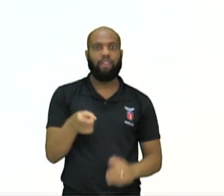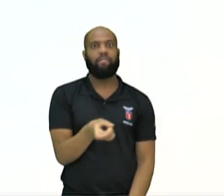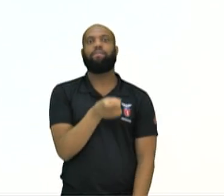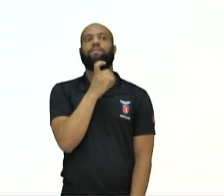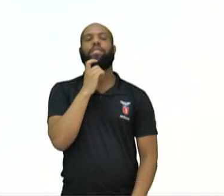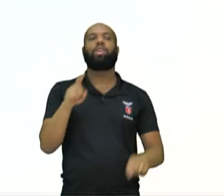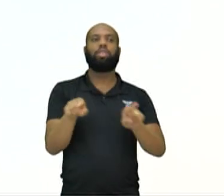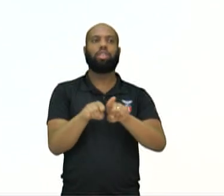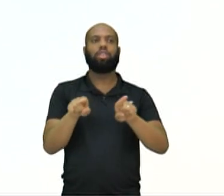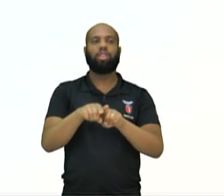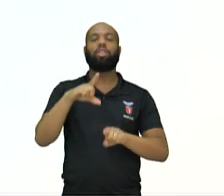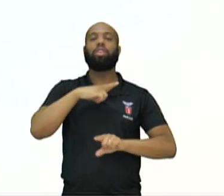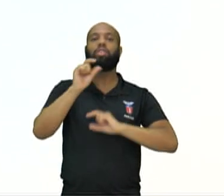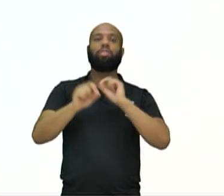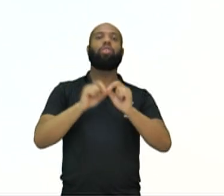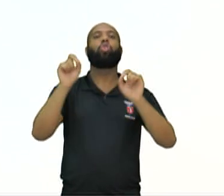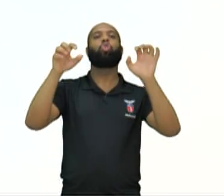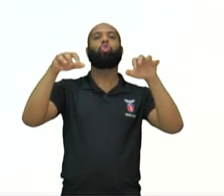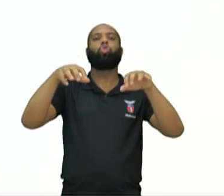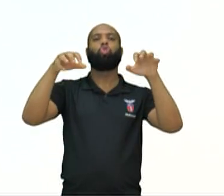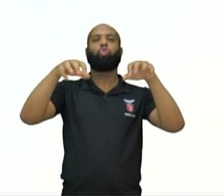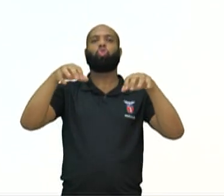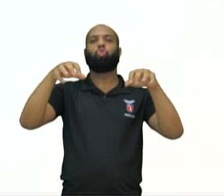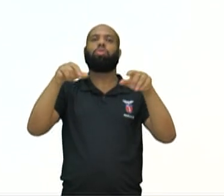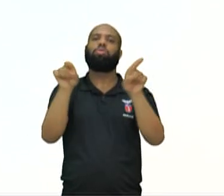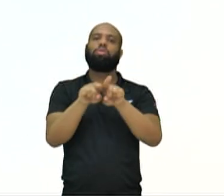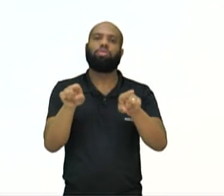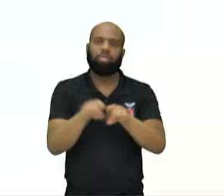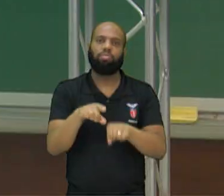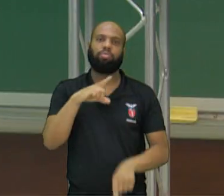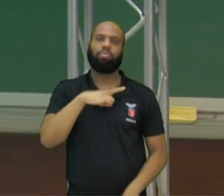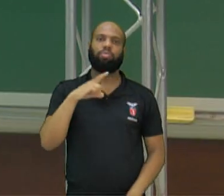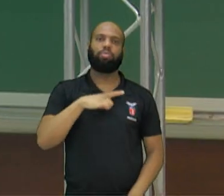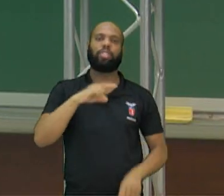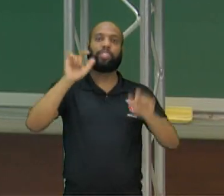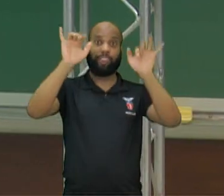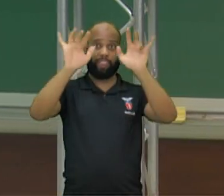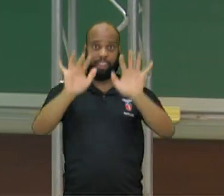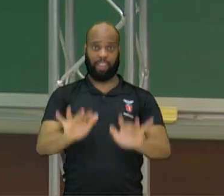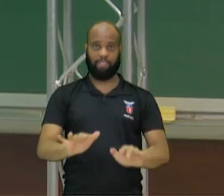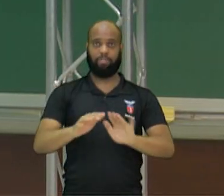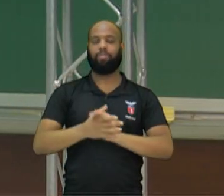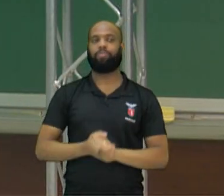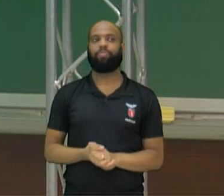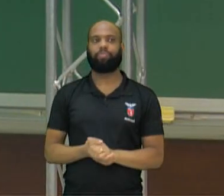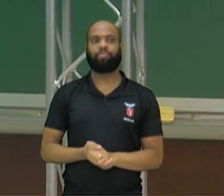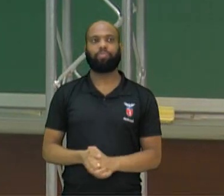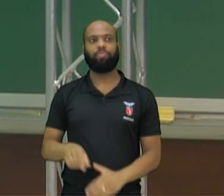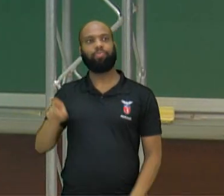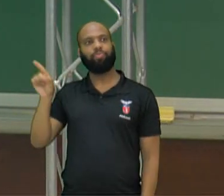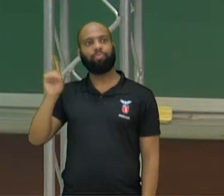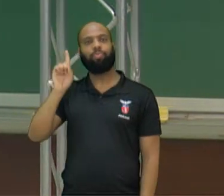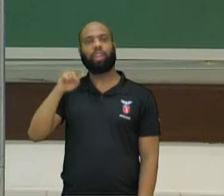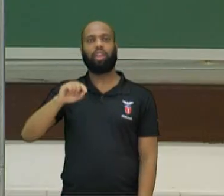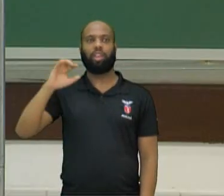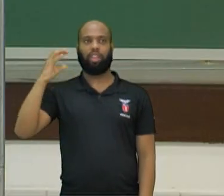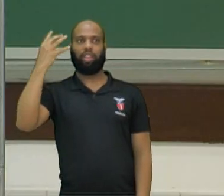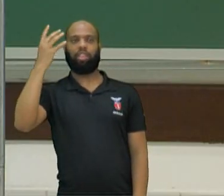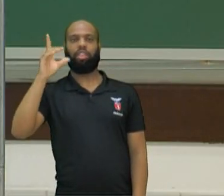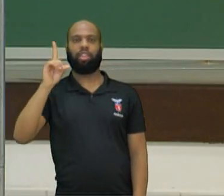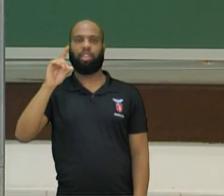de precipitação, que são ali que está relacionado à queda de neve. E aqui o clima desértico.